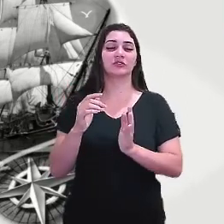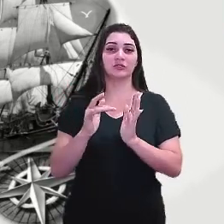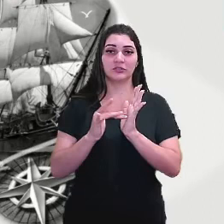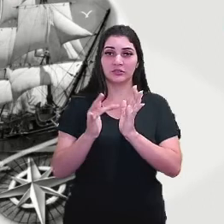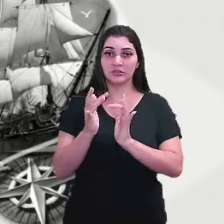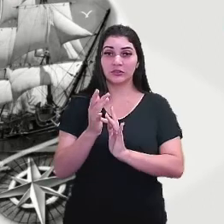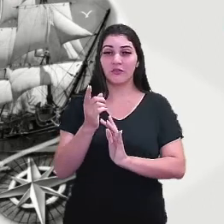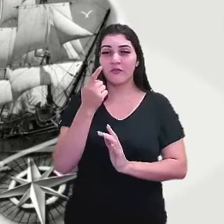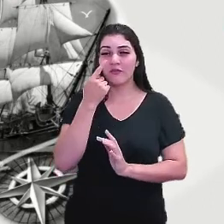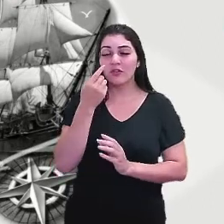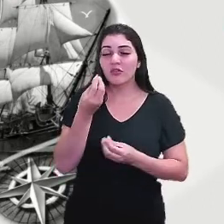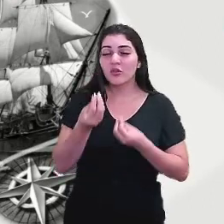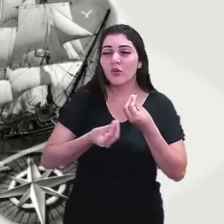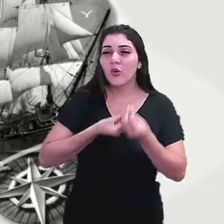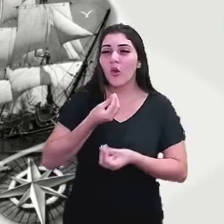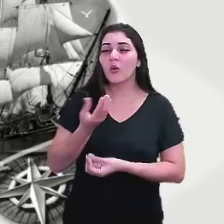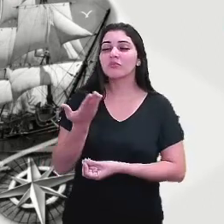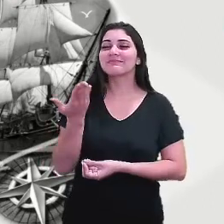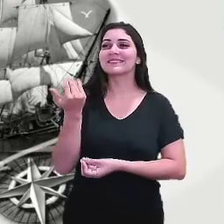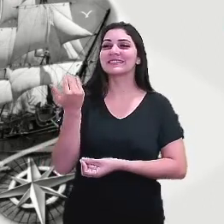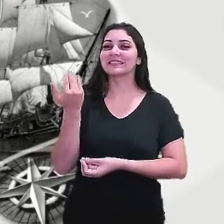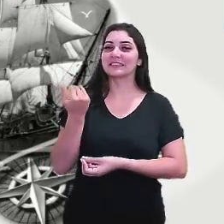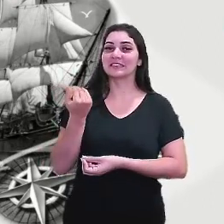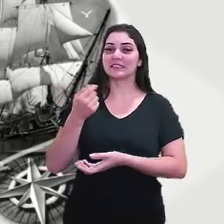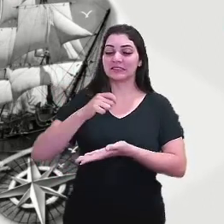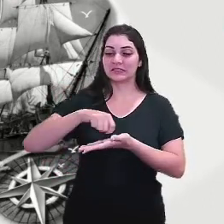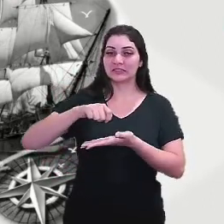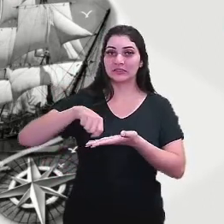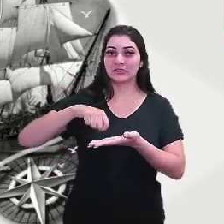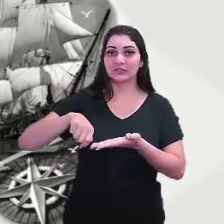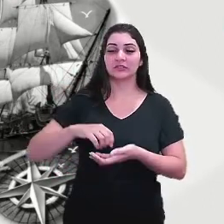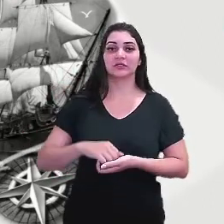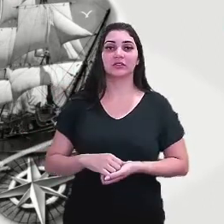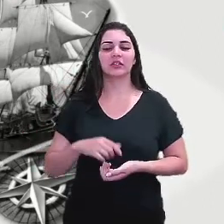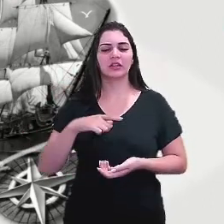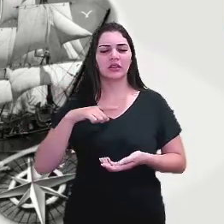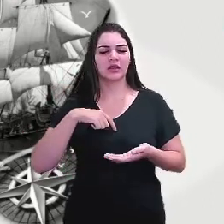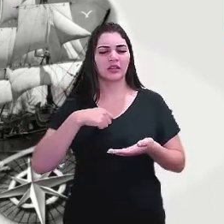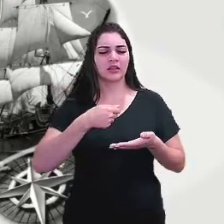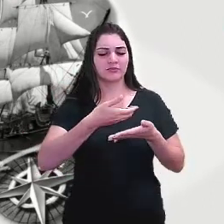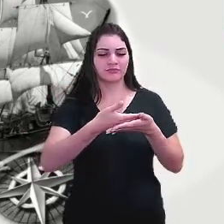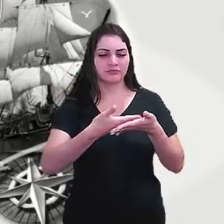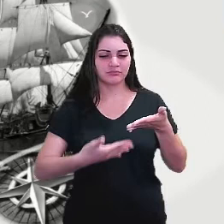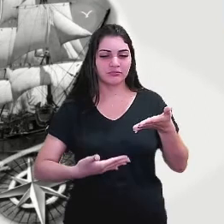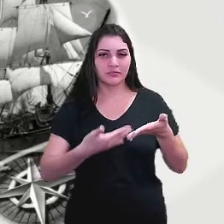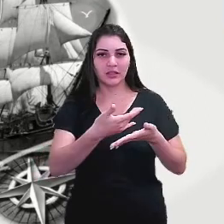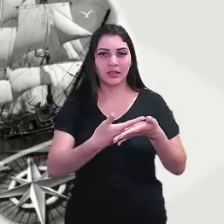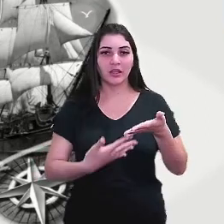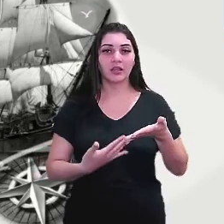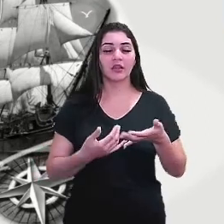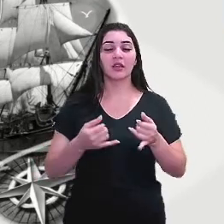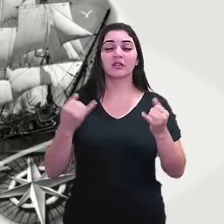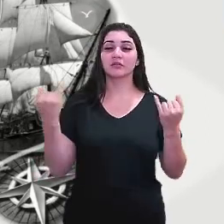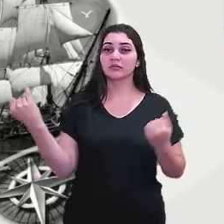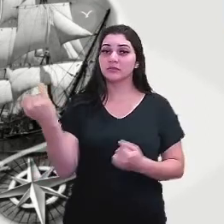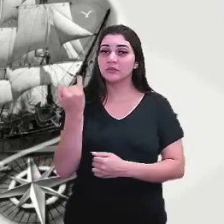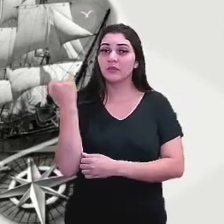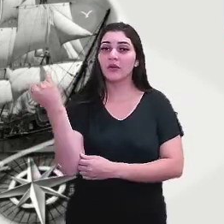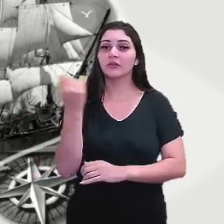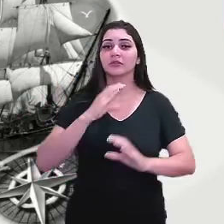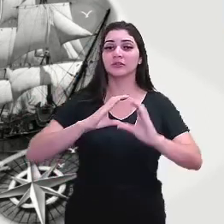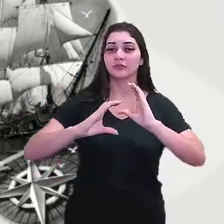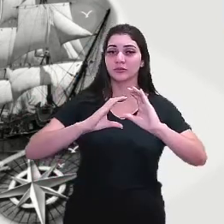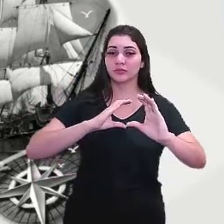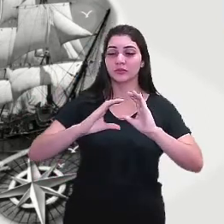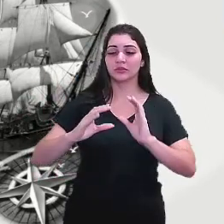escrita. Ao longo dos séculos seguintes, os relatos escritos e as cartas eram importantes meios de comunicação. Foram criados